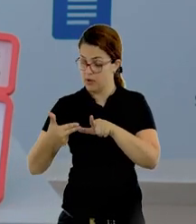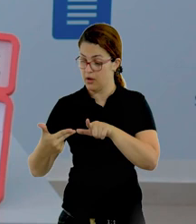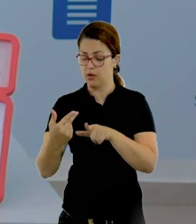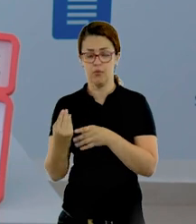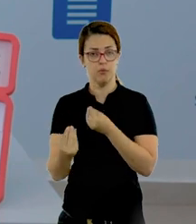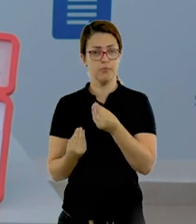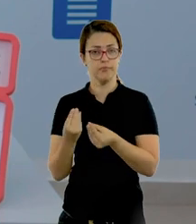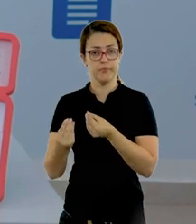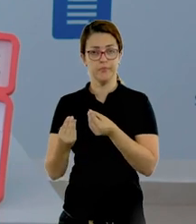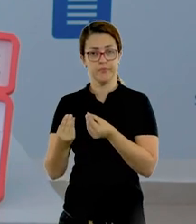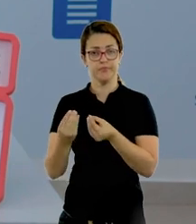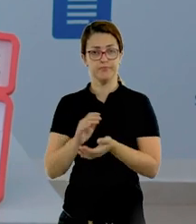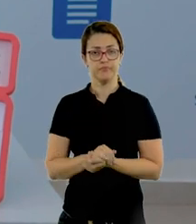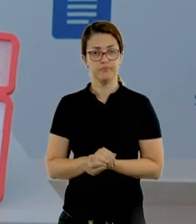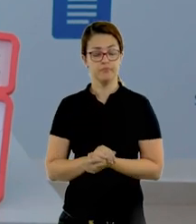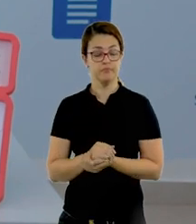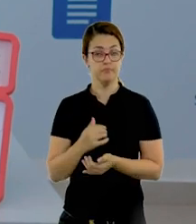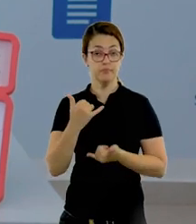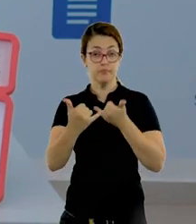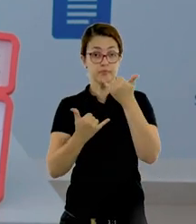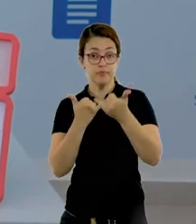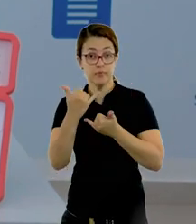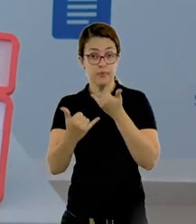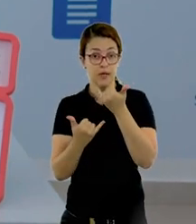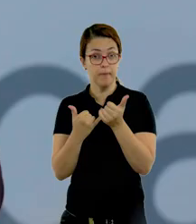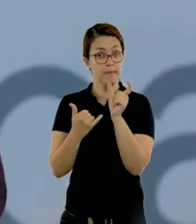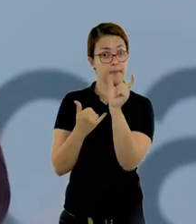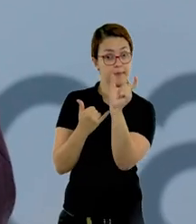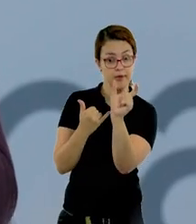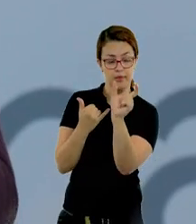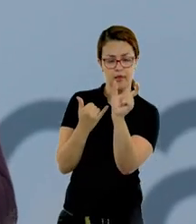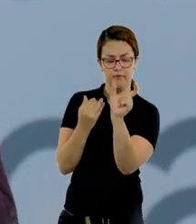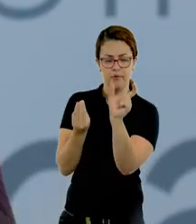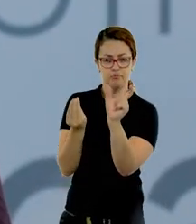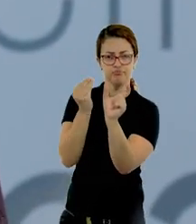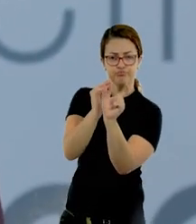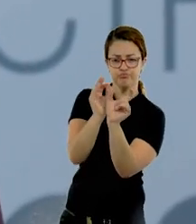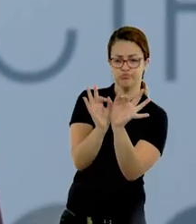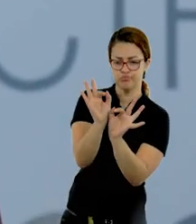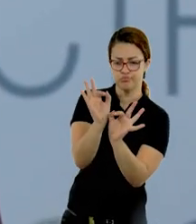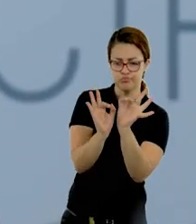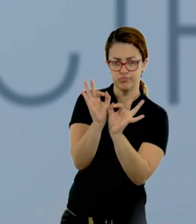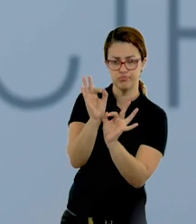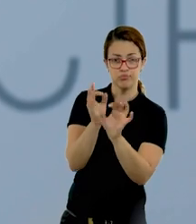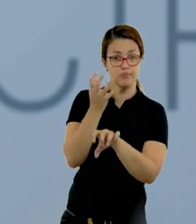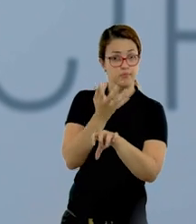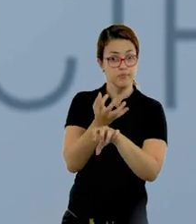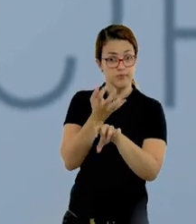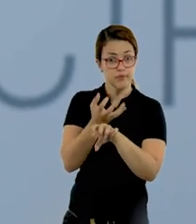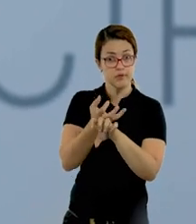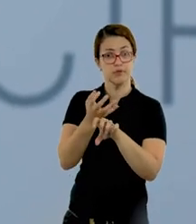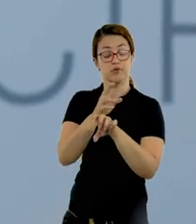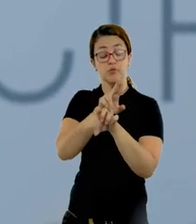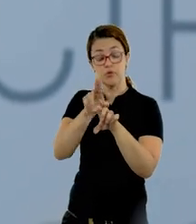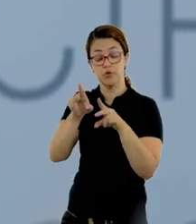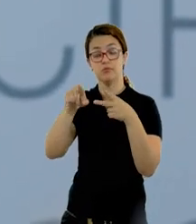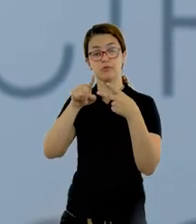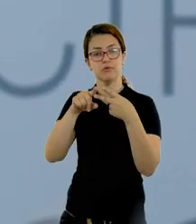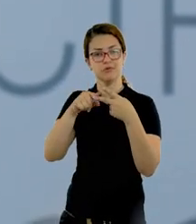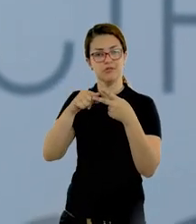Com as letras móveis, você pode brincar de formar as palavras. Abacaxi, jarra,